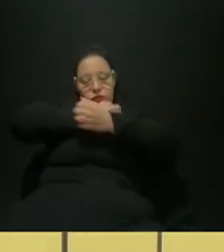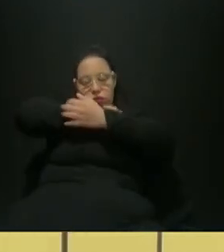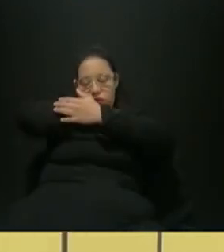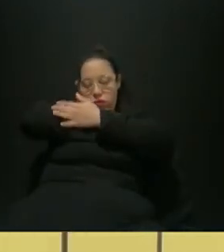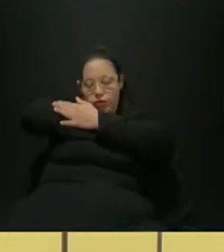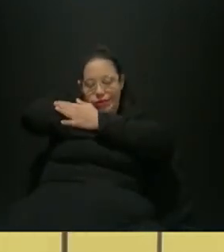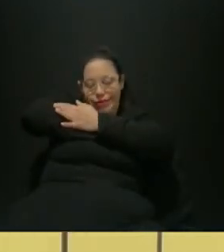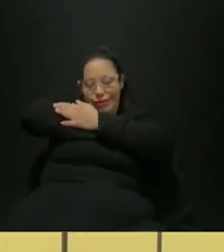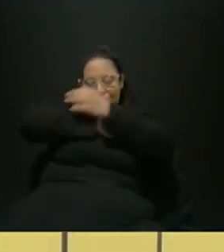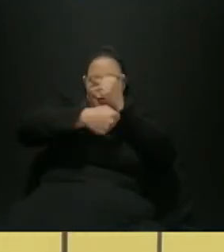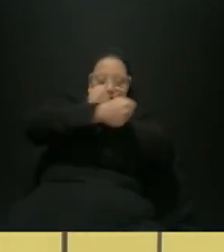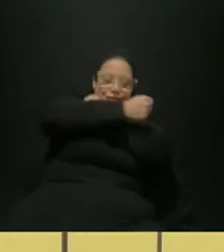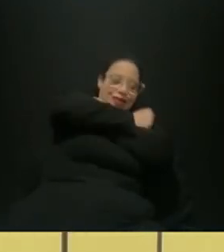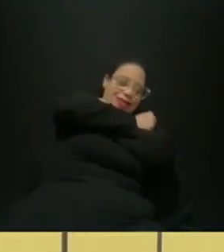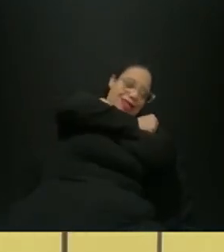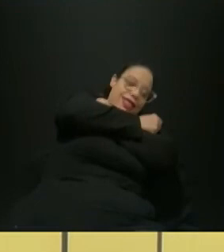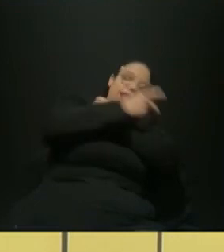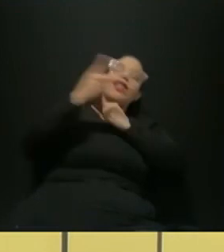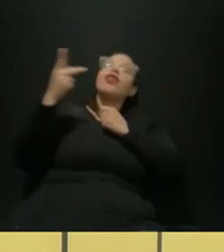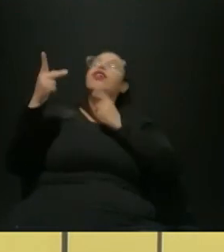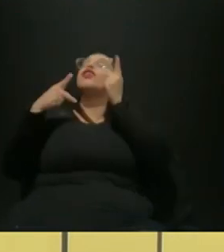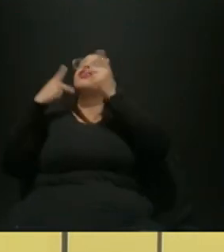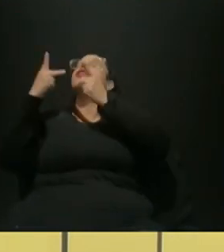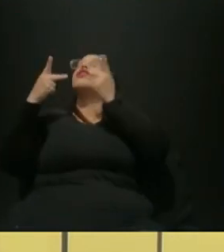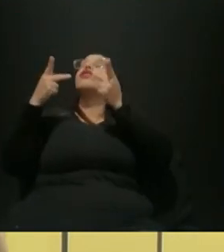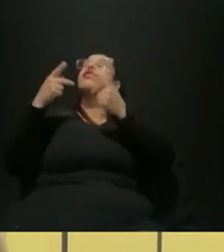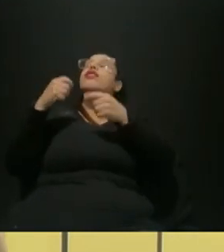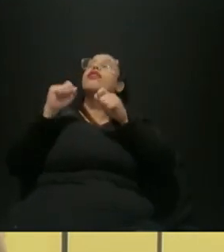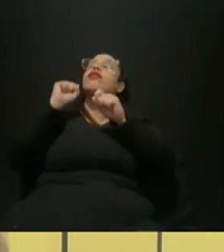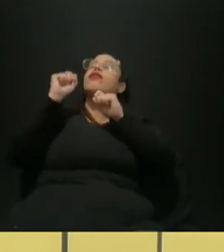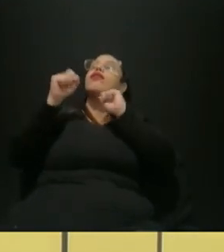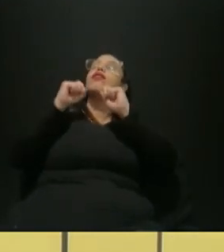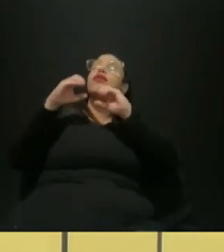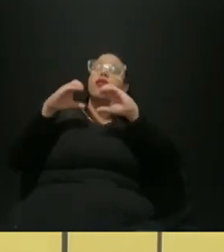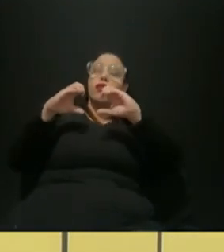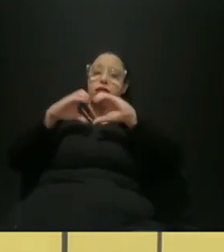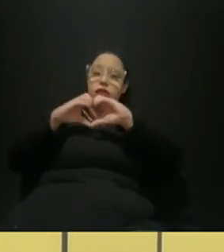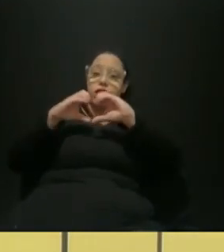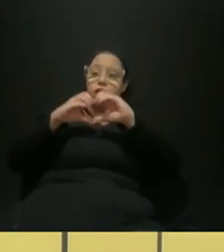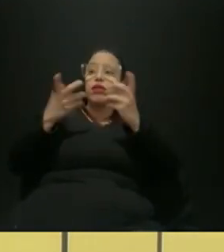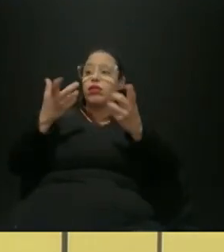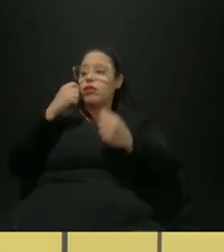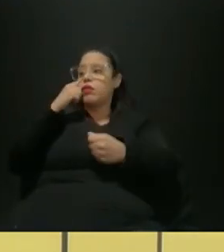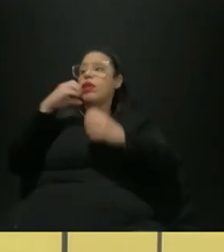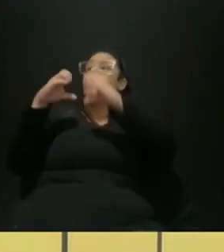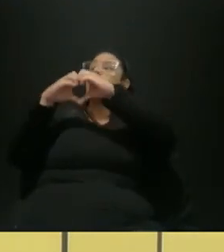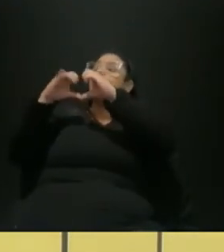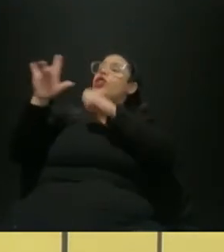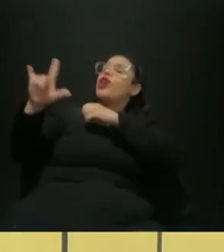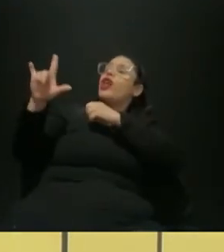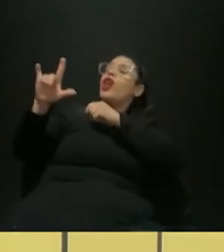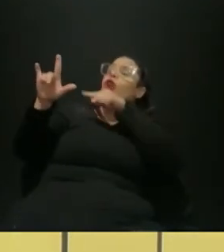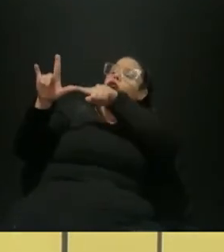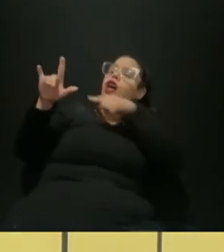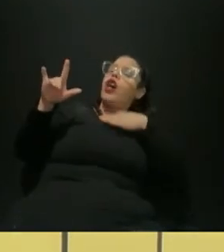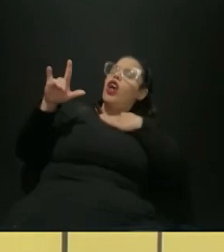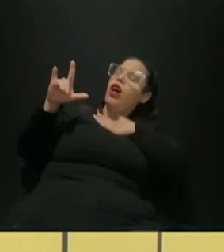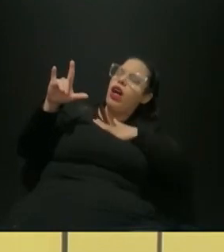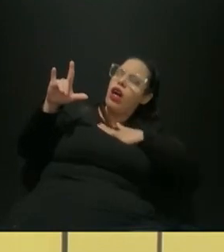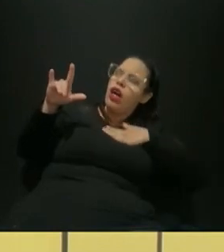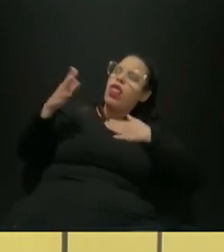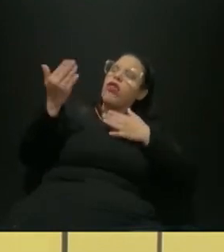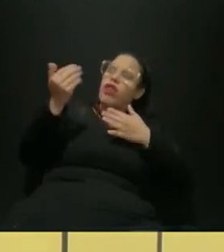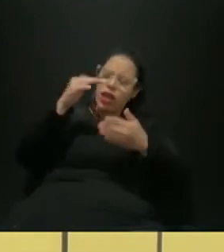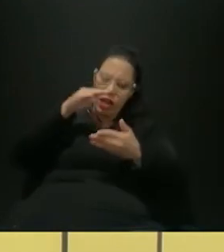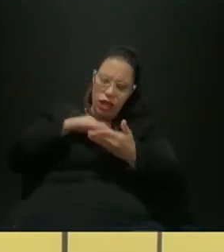esquecer de dizer, né, acho que nós já conversamos sobre isso, Tiago, quer dizer, eu te amo, eu te gosto, vem cá, vem no meu colo.